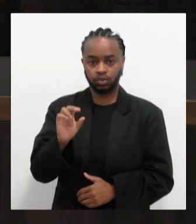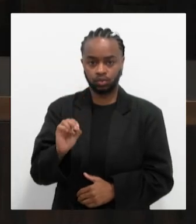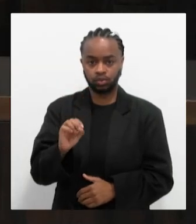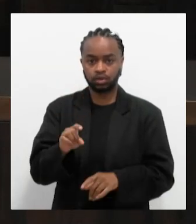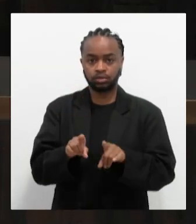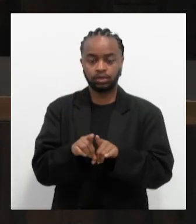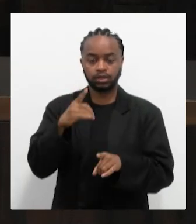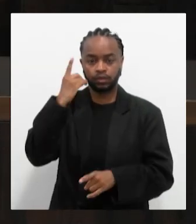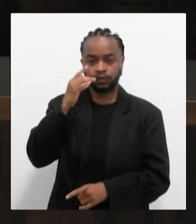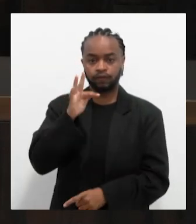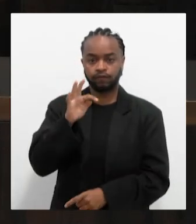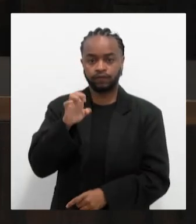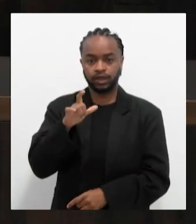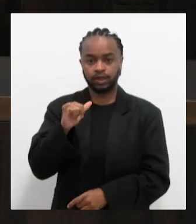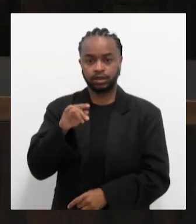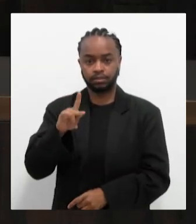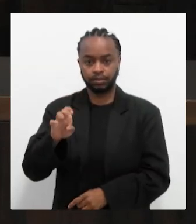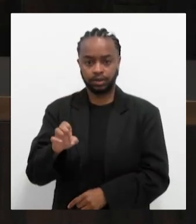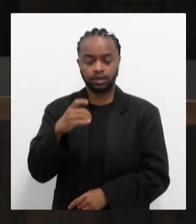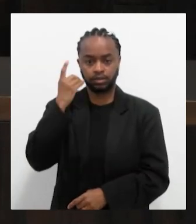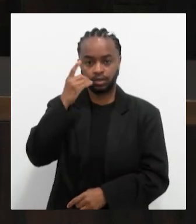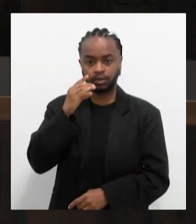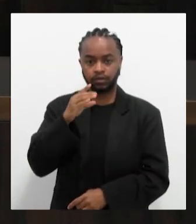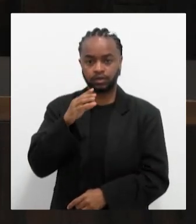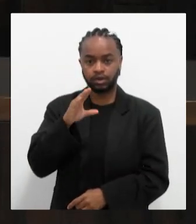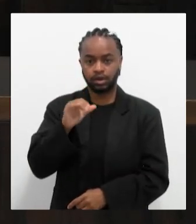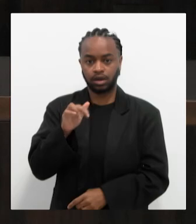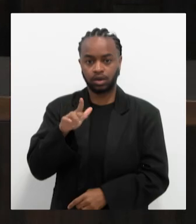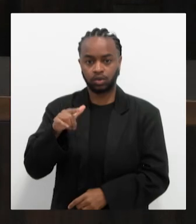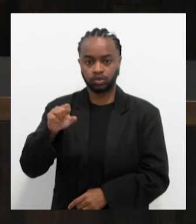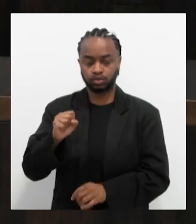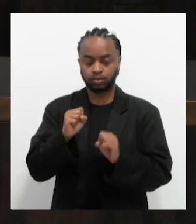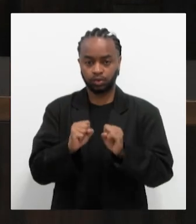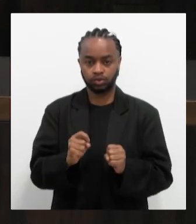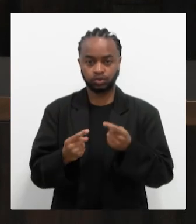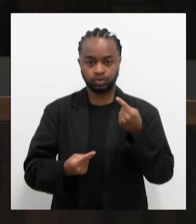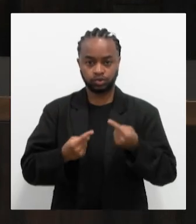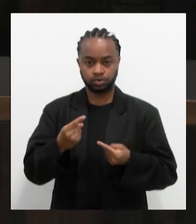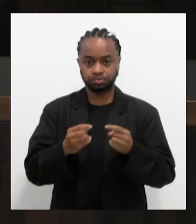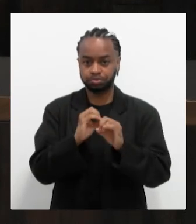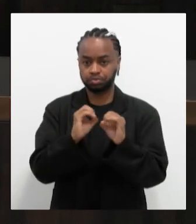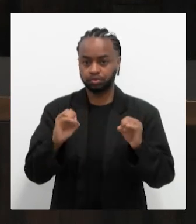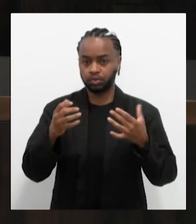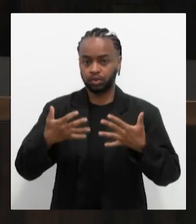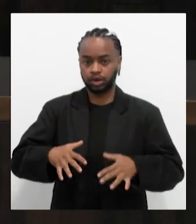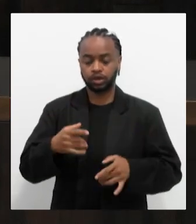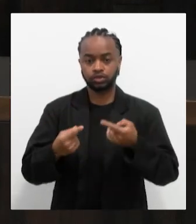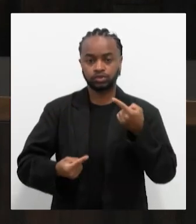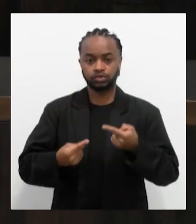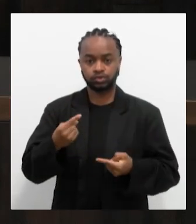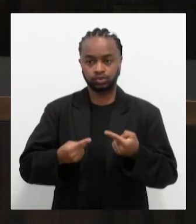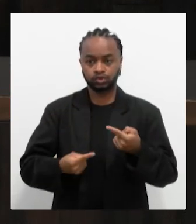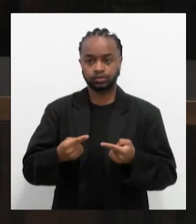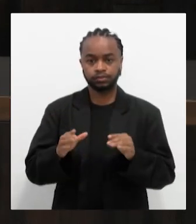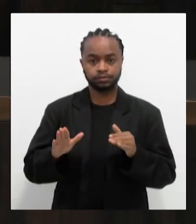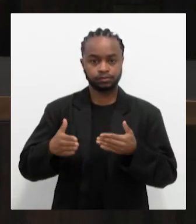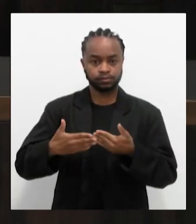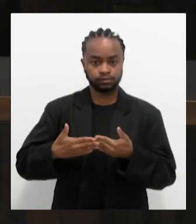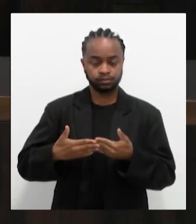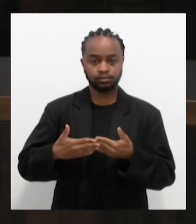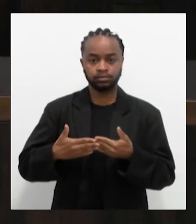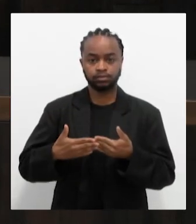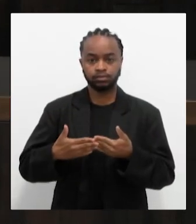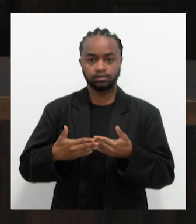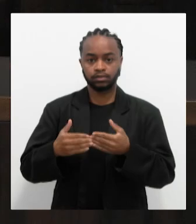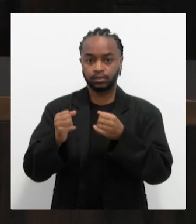Felipe Soares e deputado Carlos Macedo. Em discussão. Não havendo quem queira discutir, é encerrada a